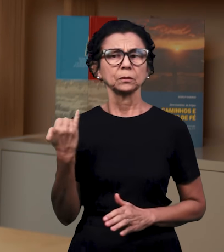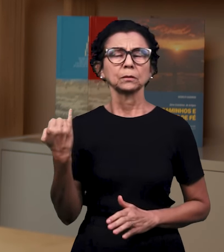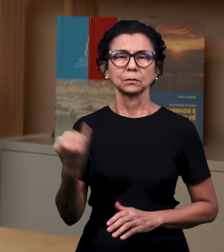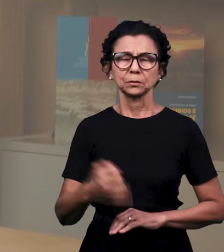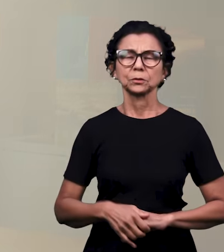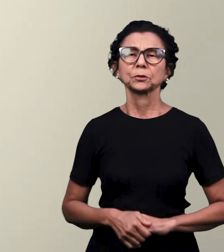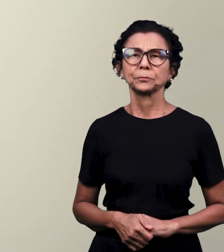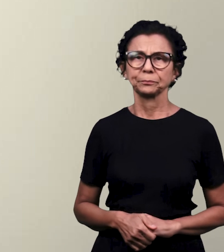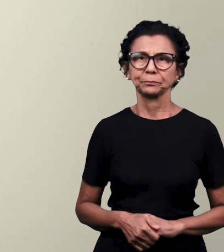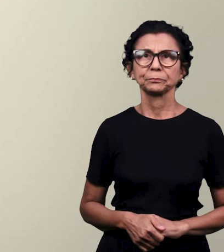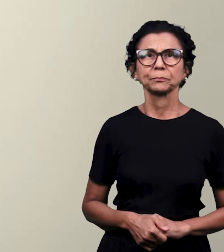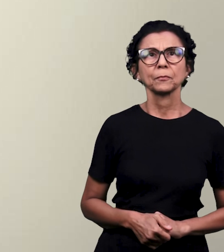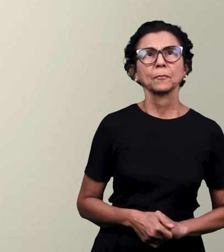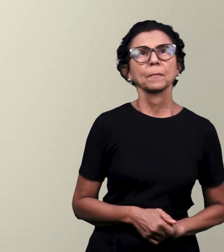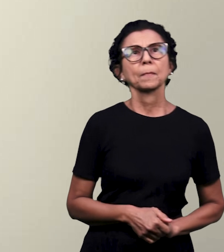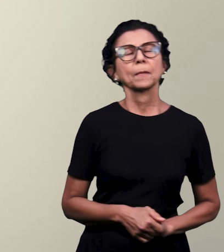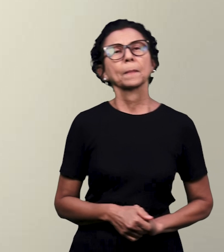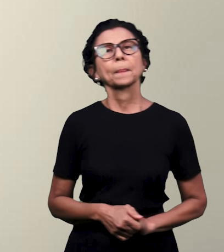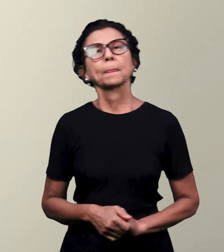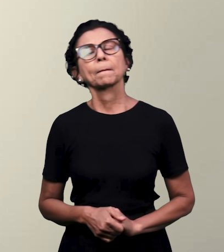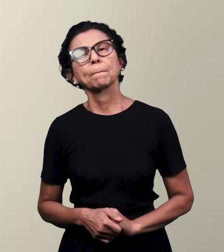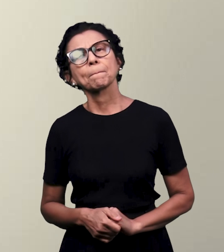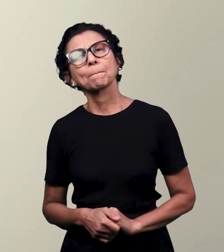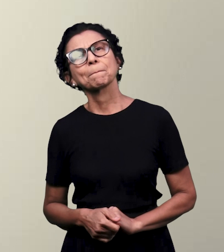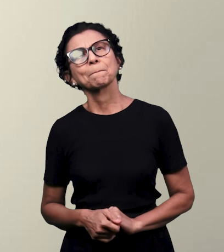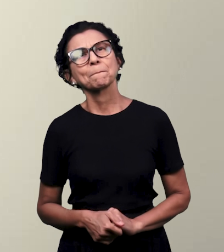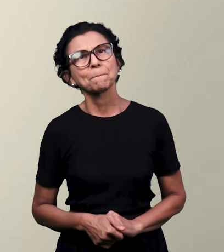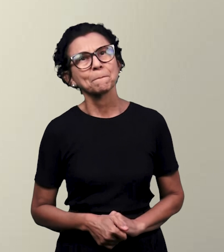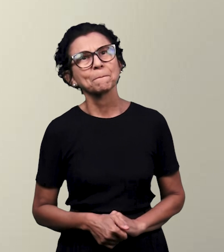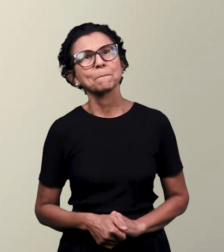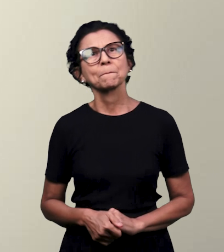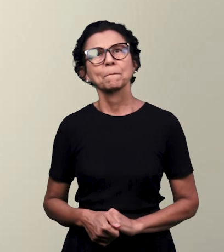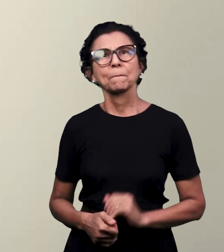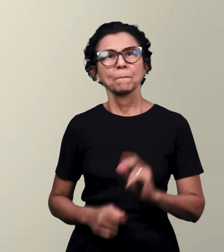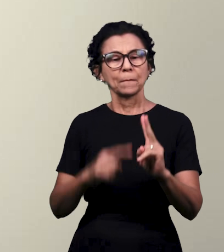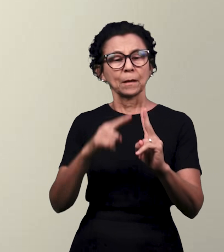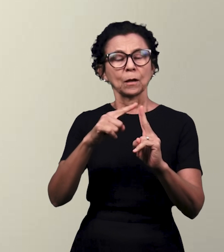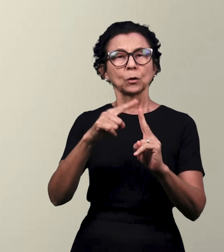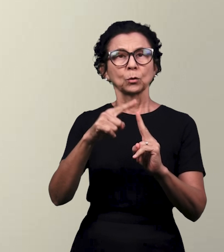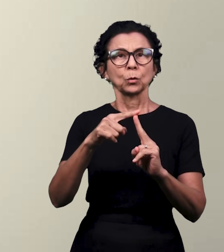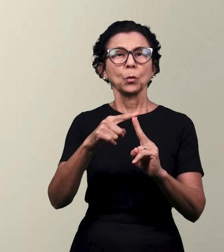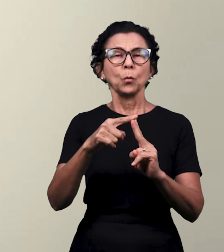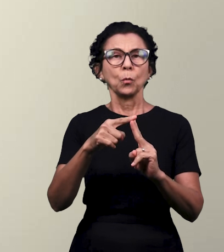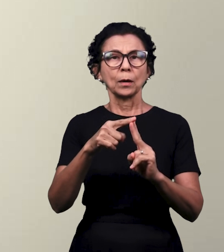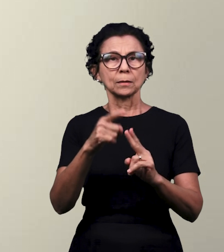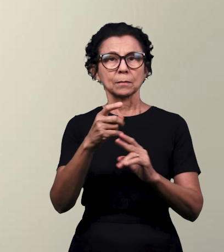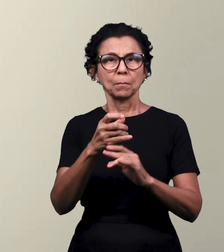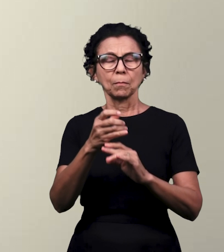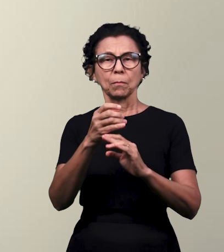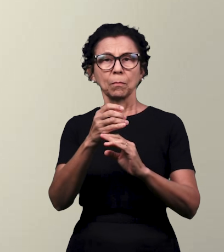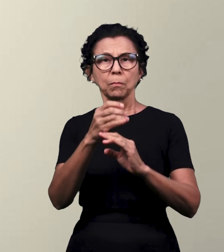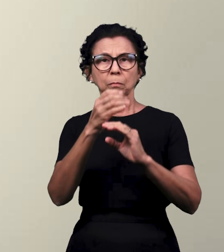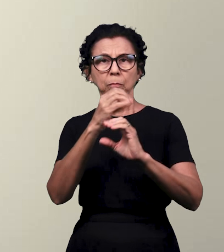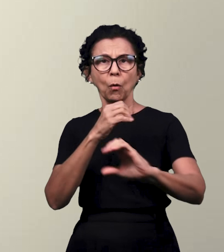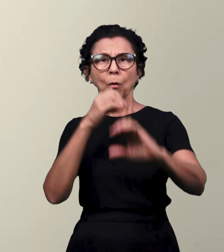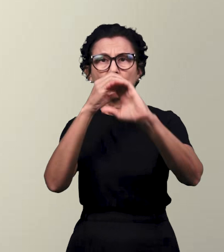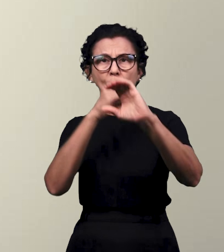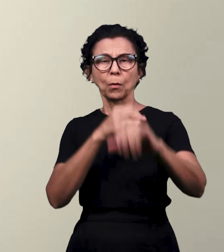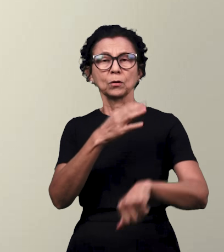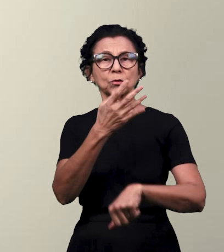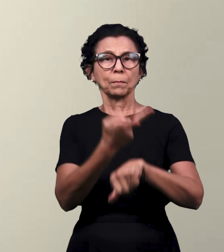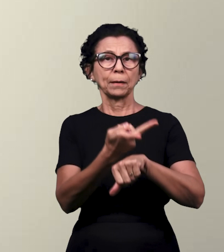Israel. O texto de Números 10, 2 diz assim, ó, faze-te 2 trombetas de prata, de obra batida as